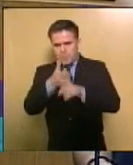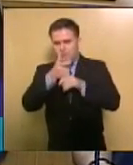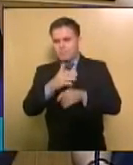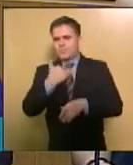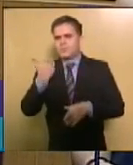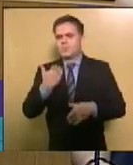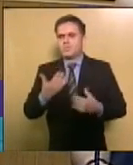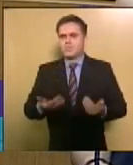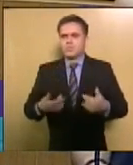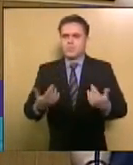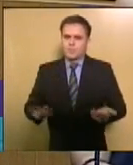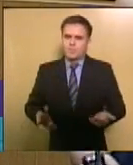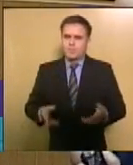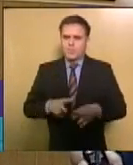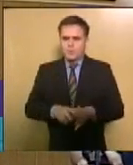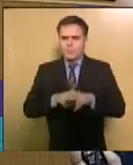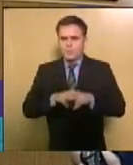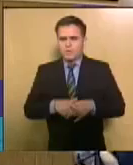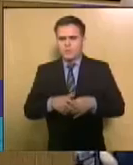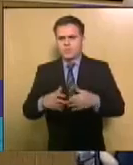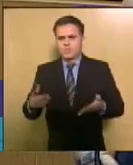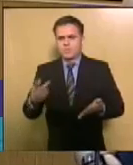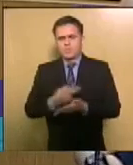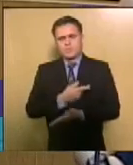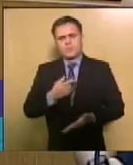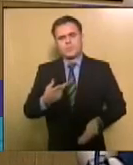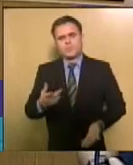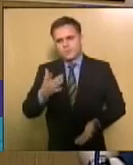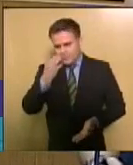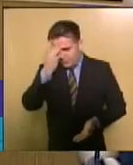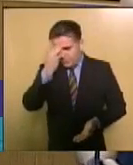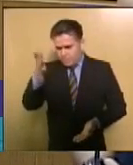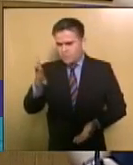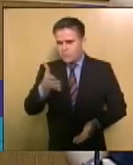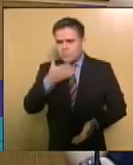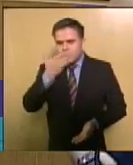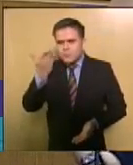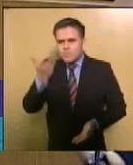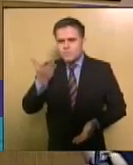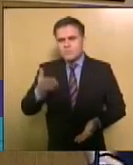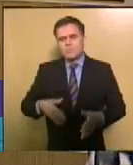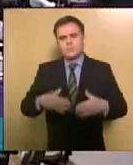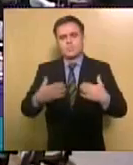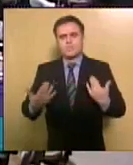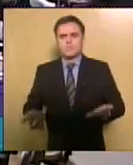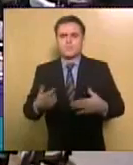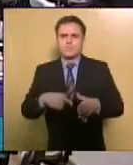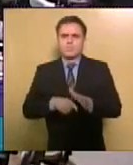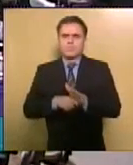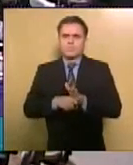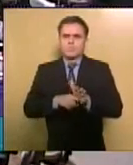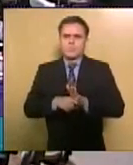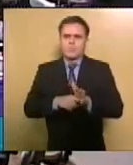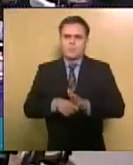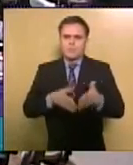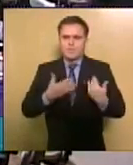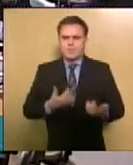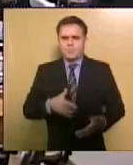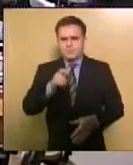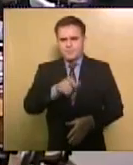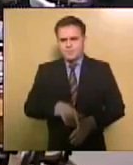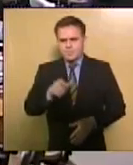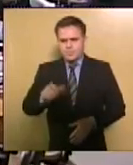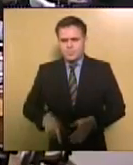dessa chance da pessoa via ser vítima de homicídio a gente fez um estudo também com base na juventude que chama índice de